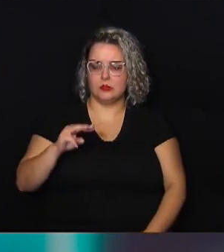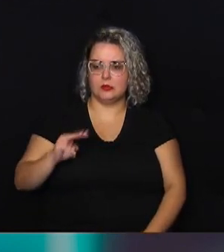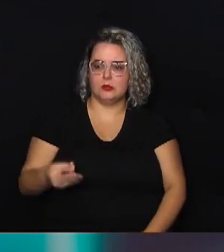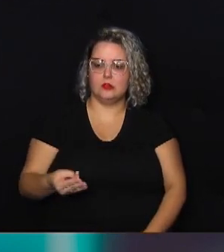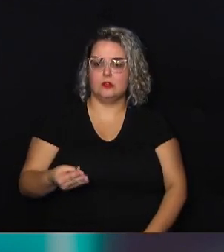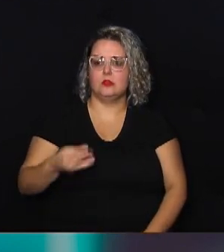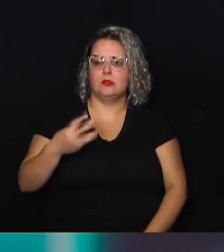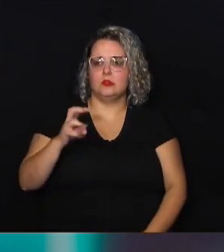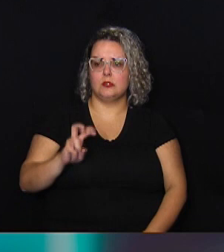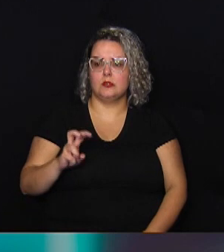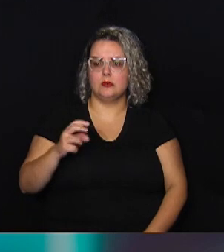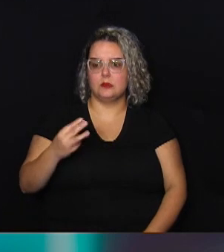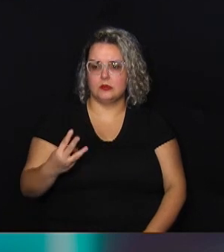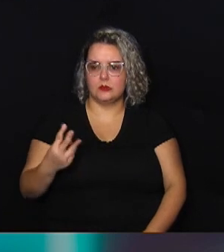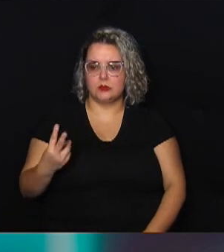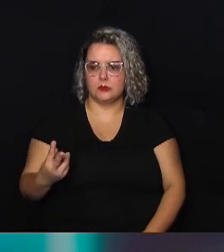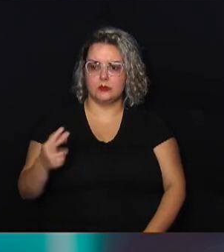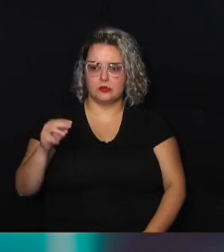332.532.000.